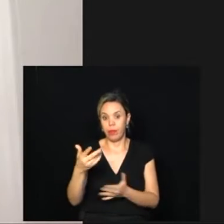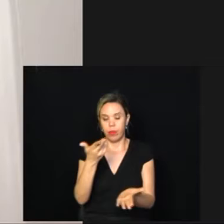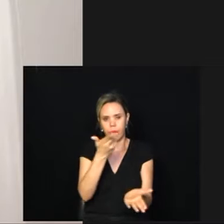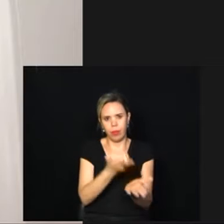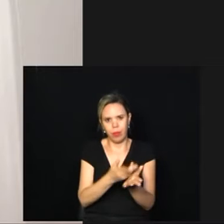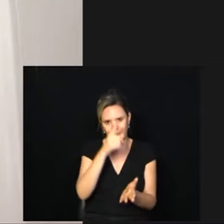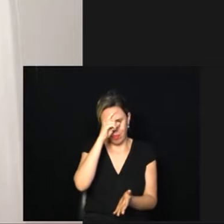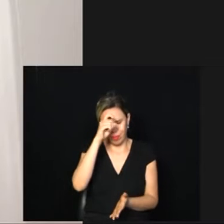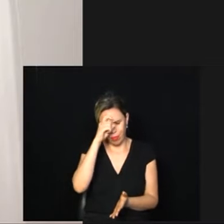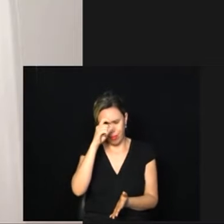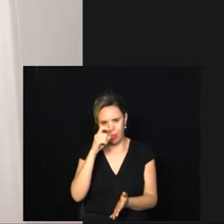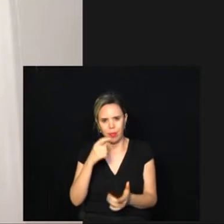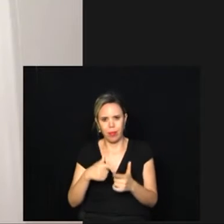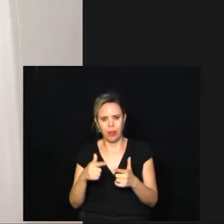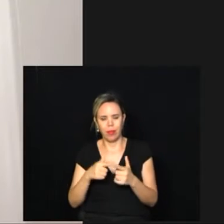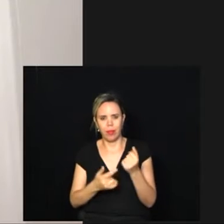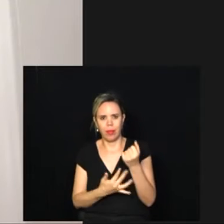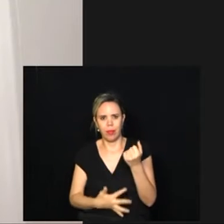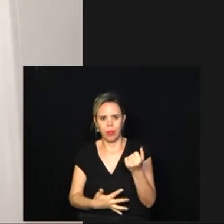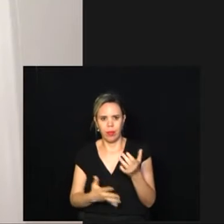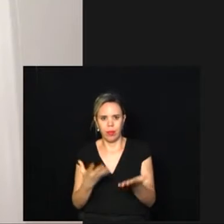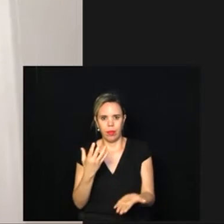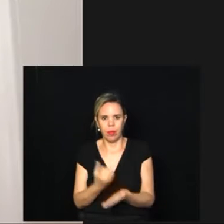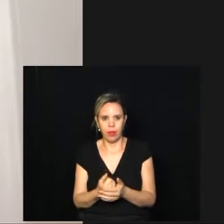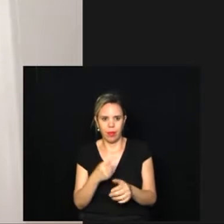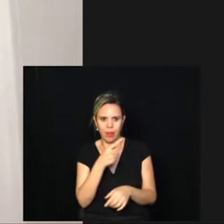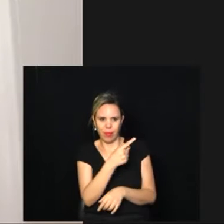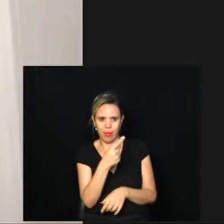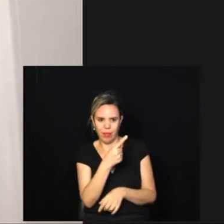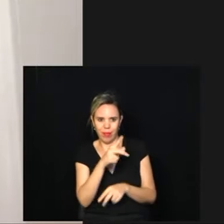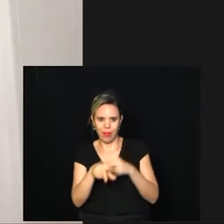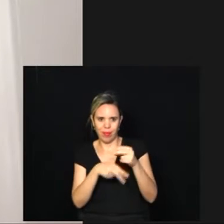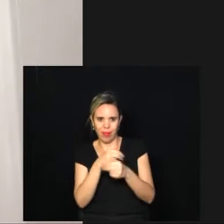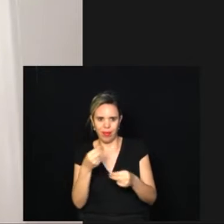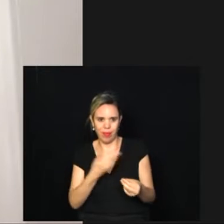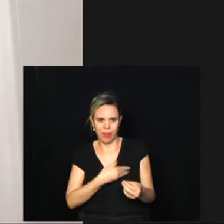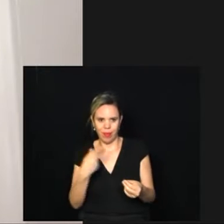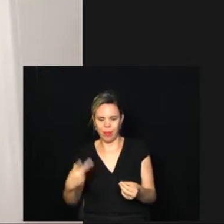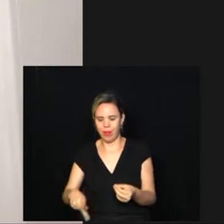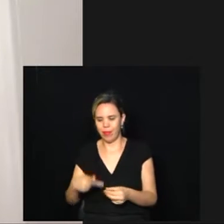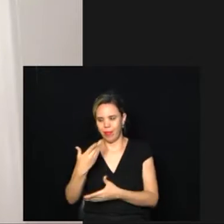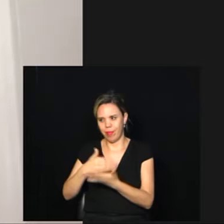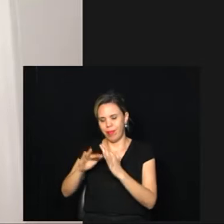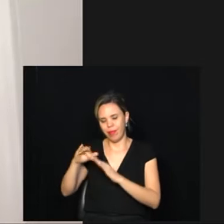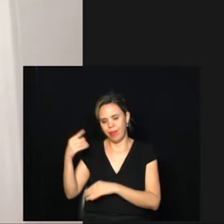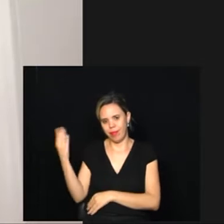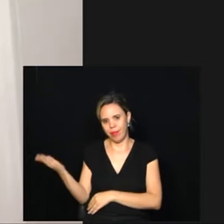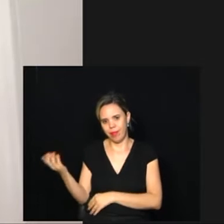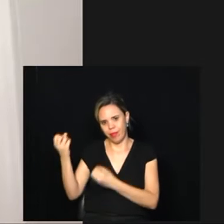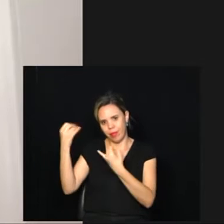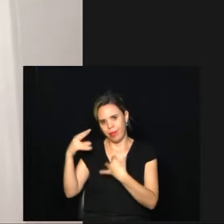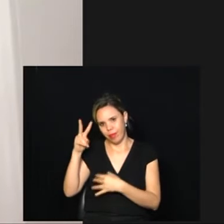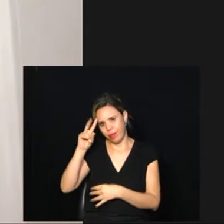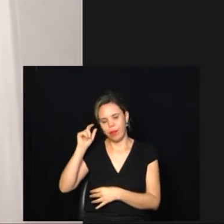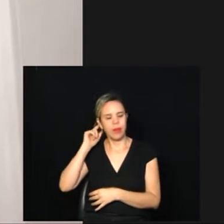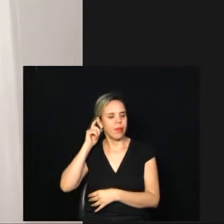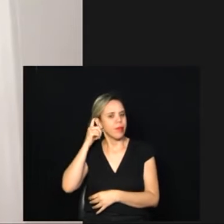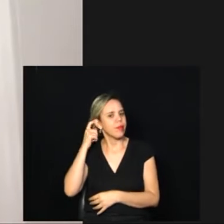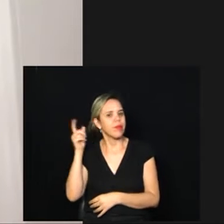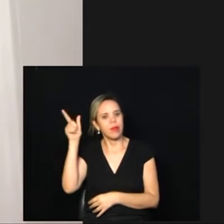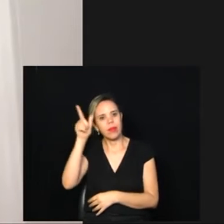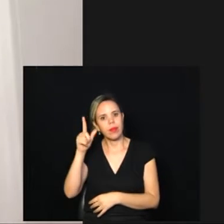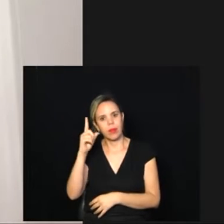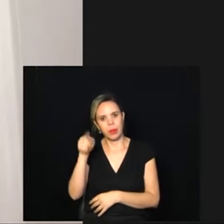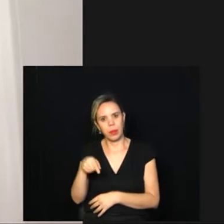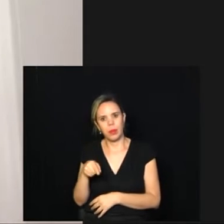no hospital com leucemia, ela recebeu um tsuru desse aqui de presente de uma amiguinha da escola, que contou para ela da lenda dos 1000